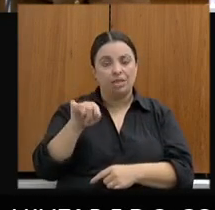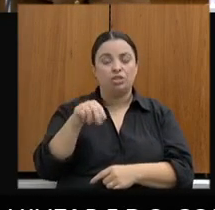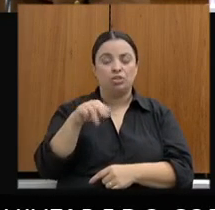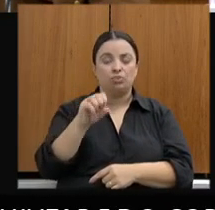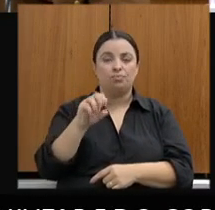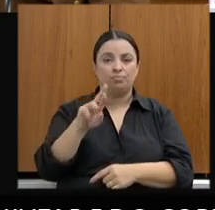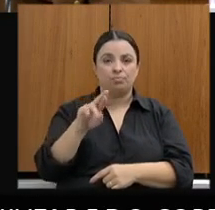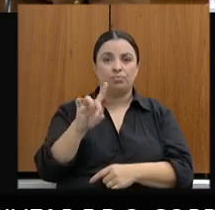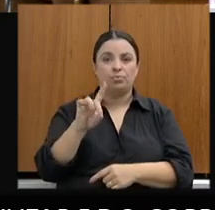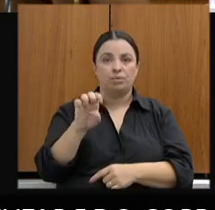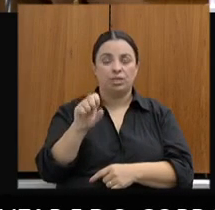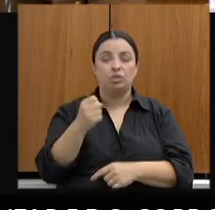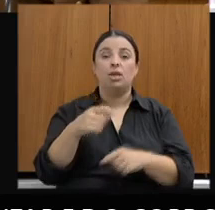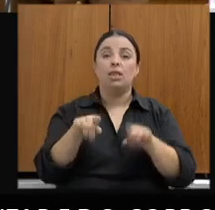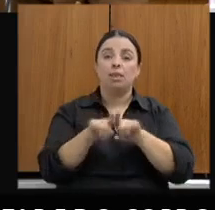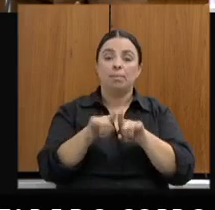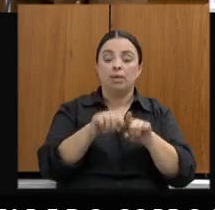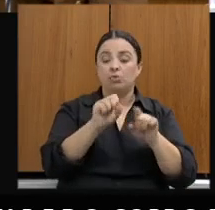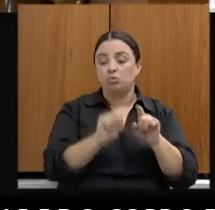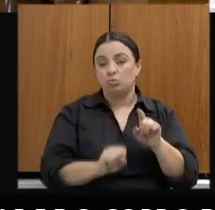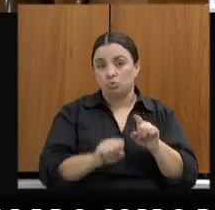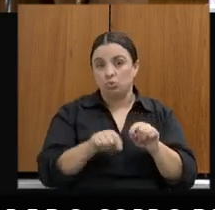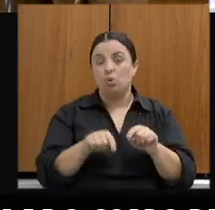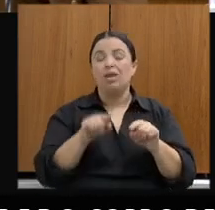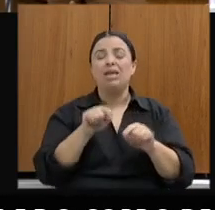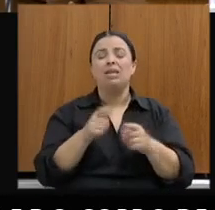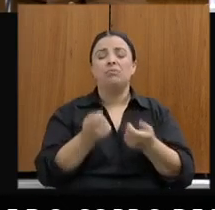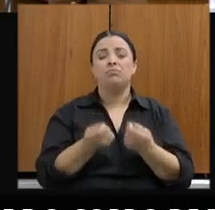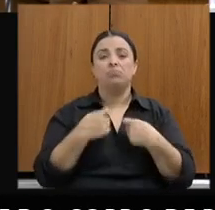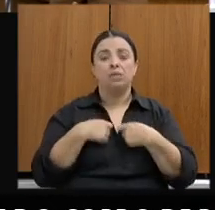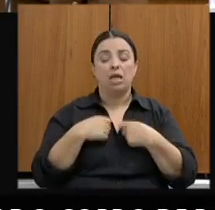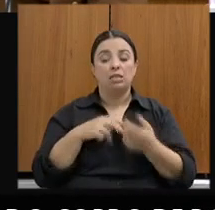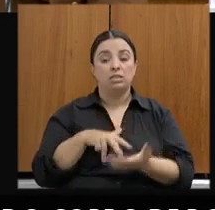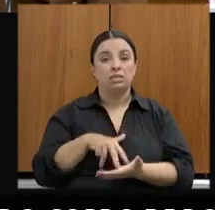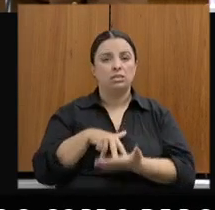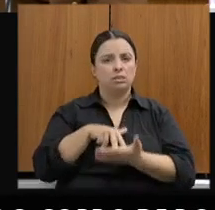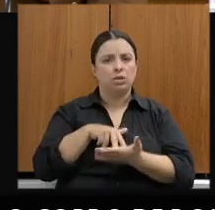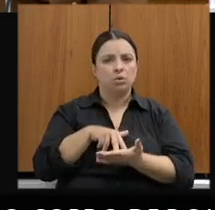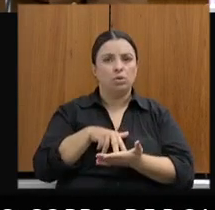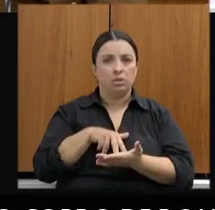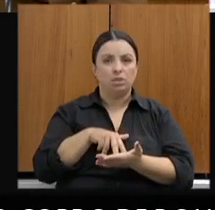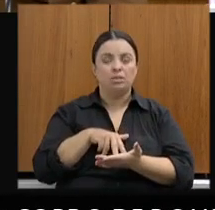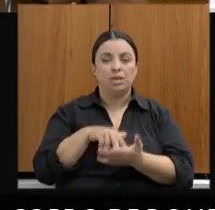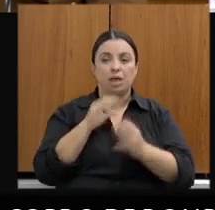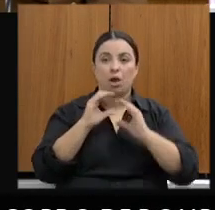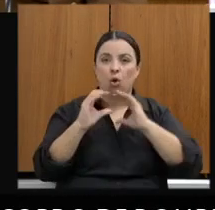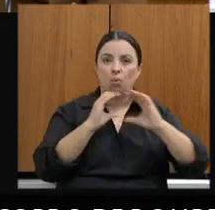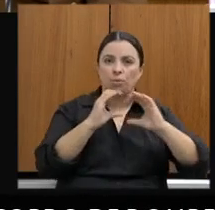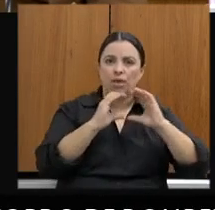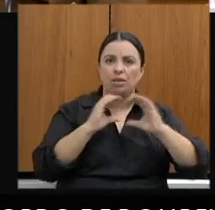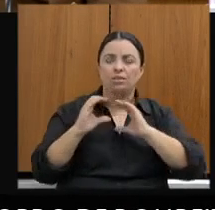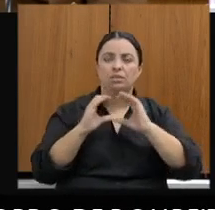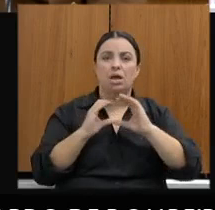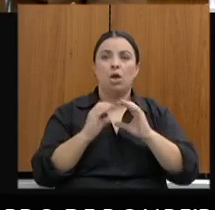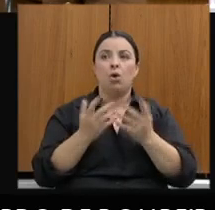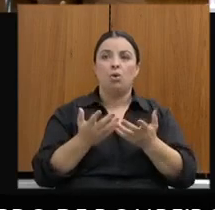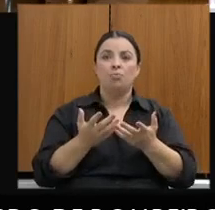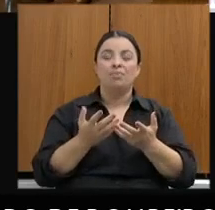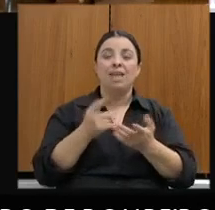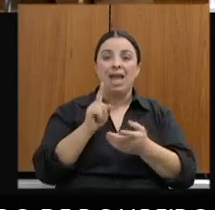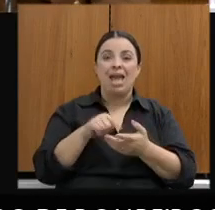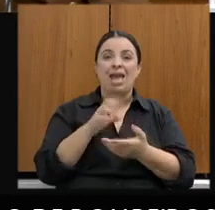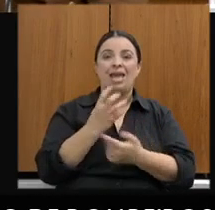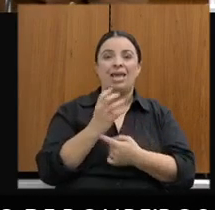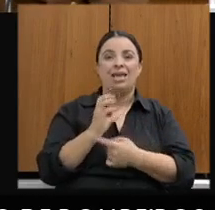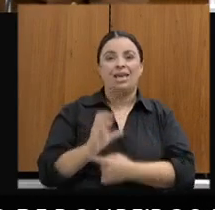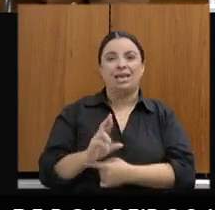para parte parte sul também isso isso traz segurança nas nossas comunicações deve criptografada nós